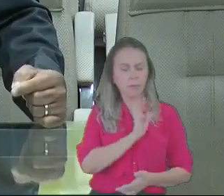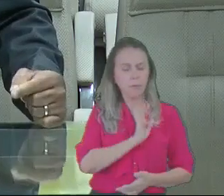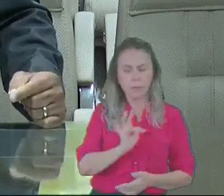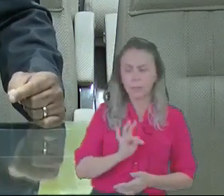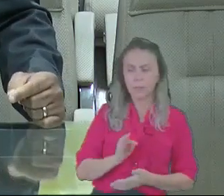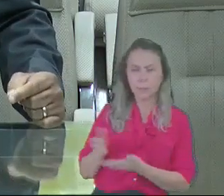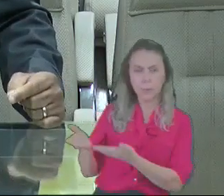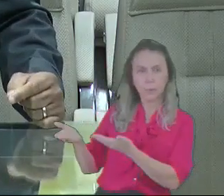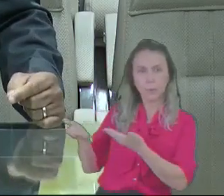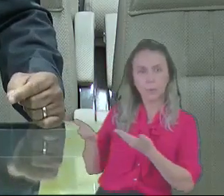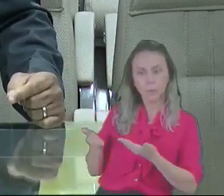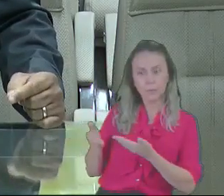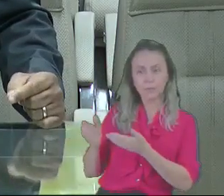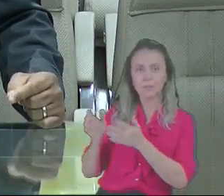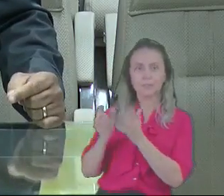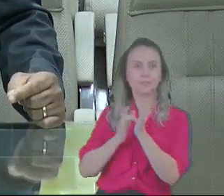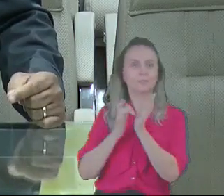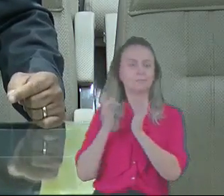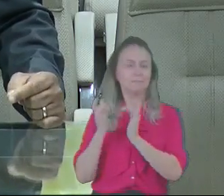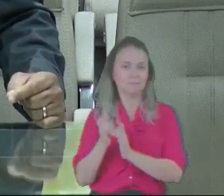um banquete